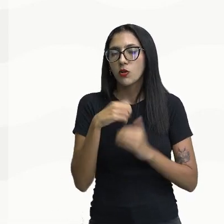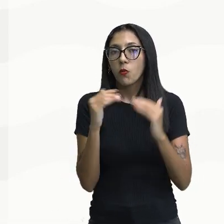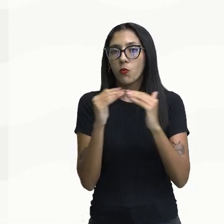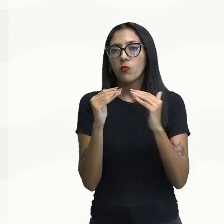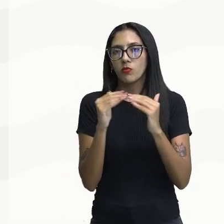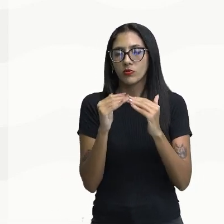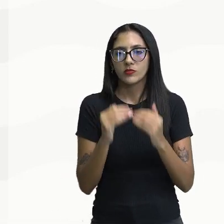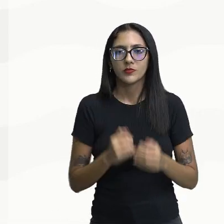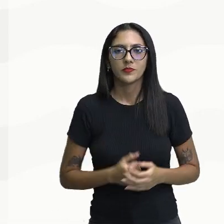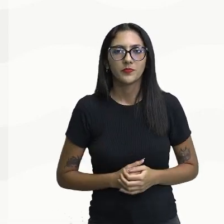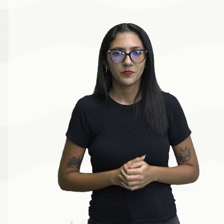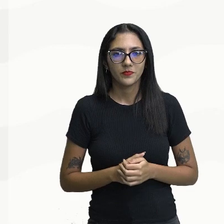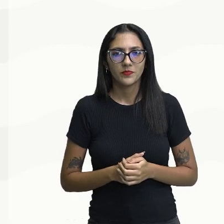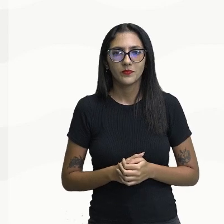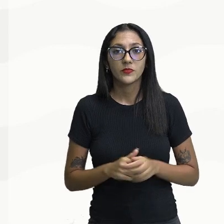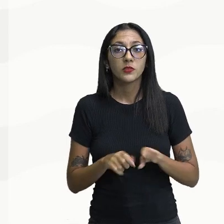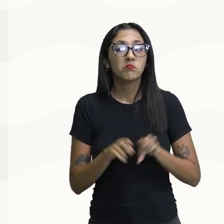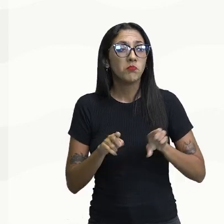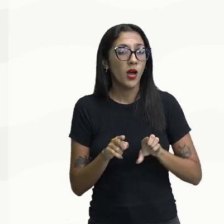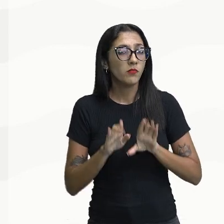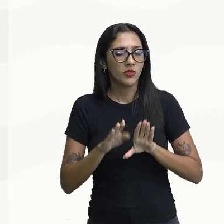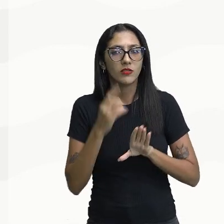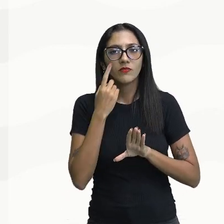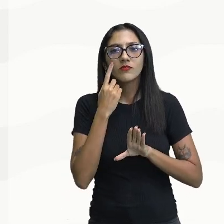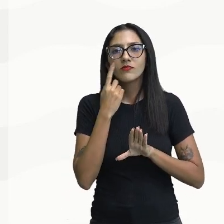Mas, olha esse dado aqui, ó.